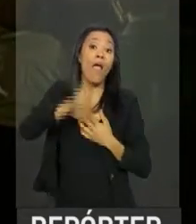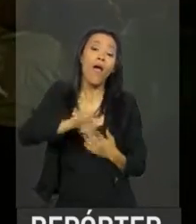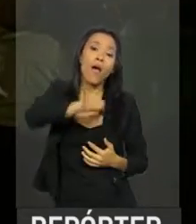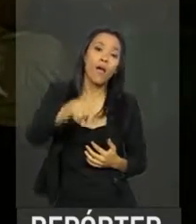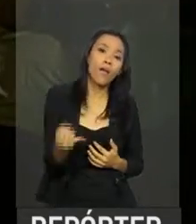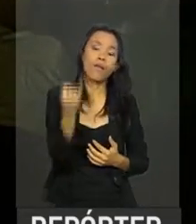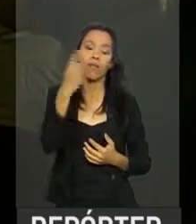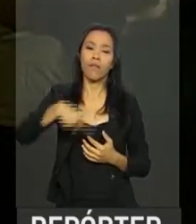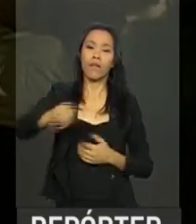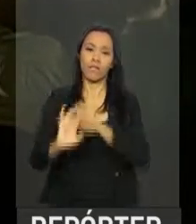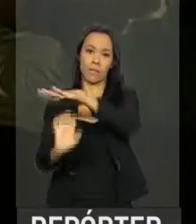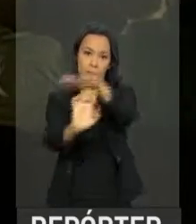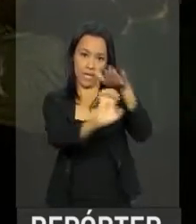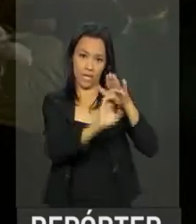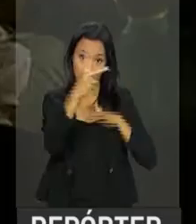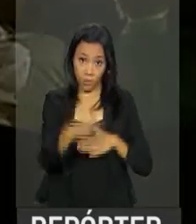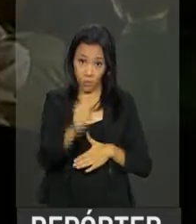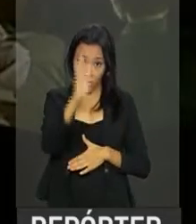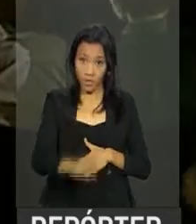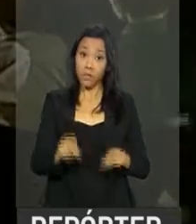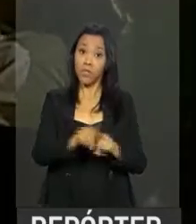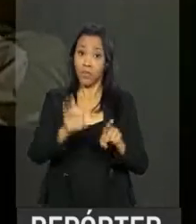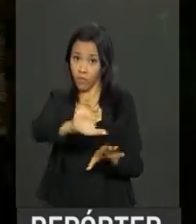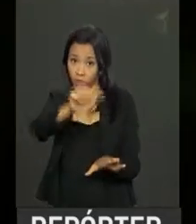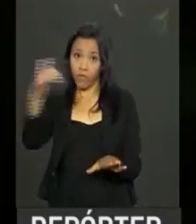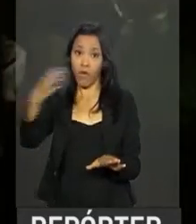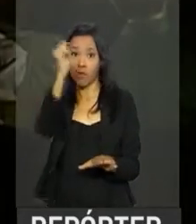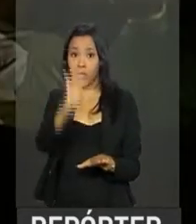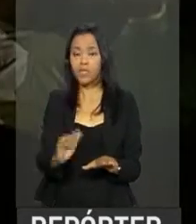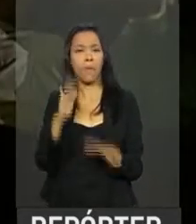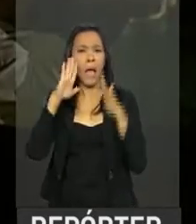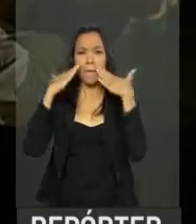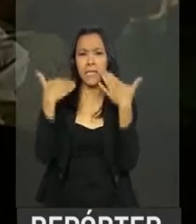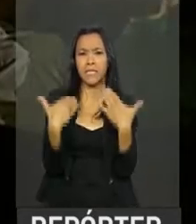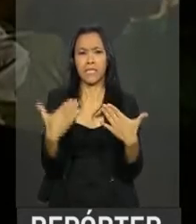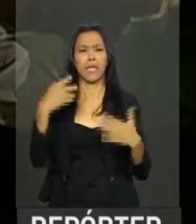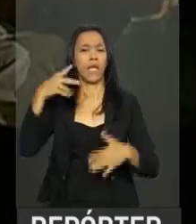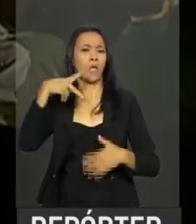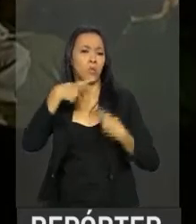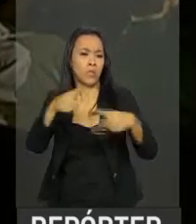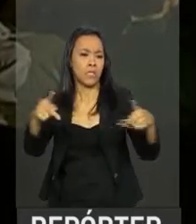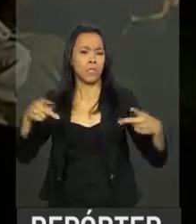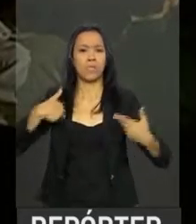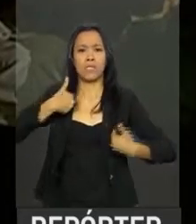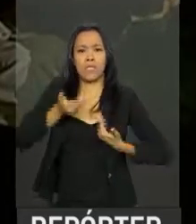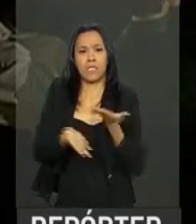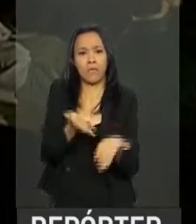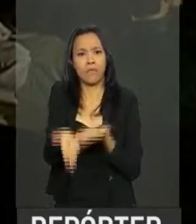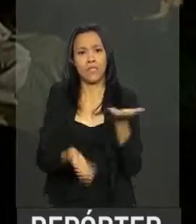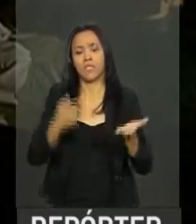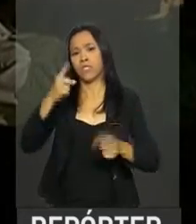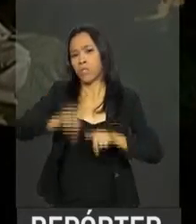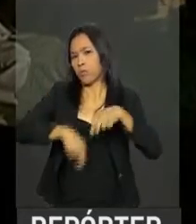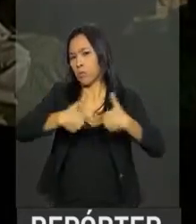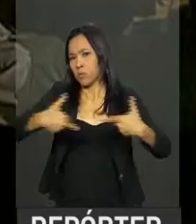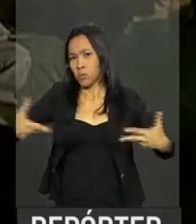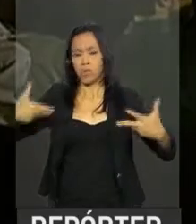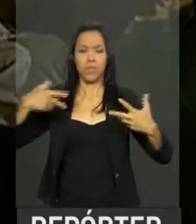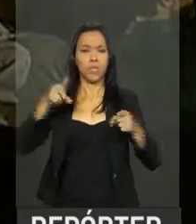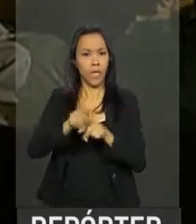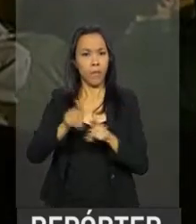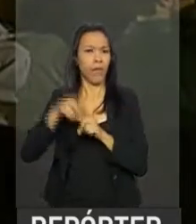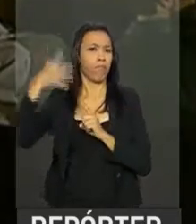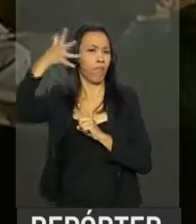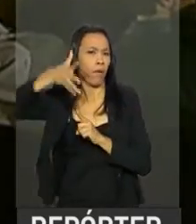para as empresas nacionais e estrangeiras apresentarem seus produtos e também seus serviços, além de promover debates,